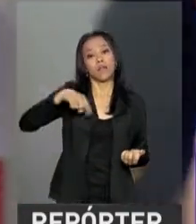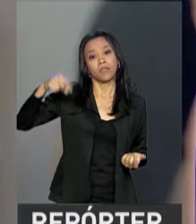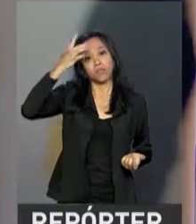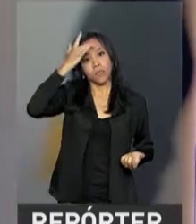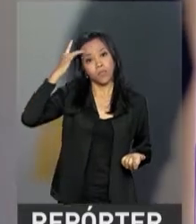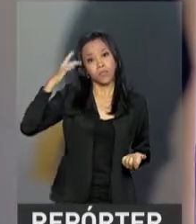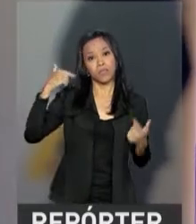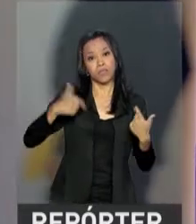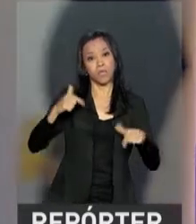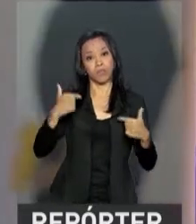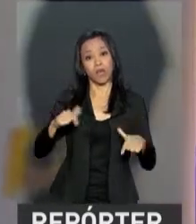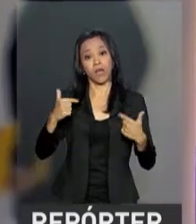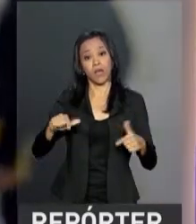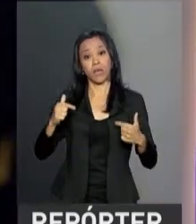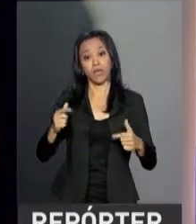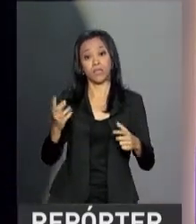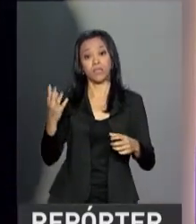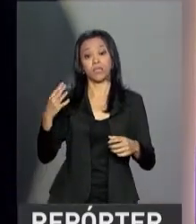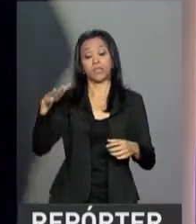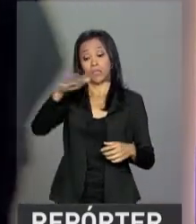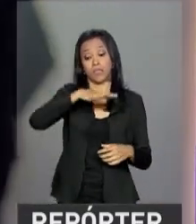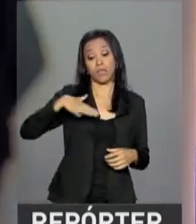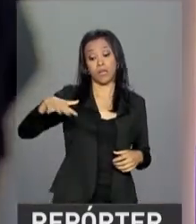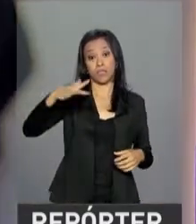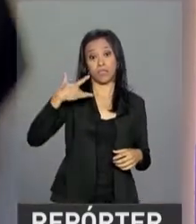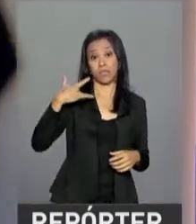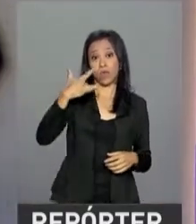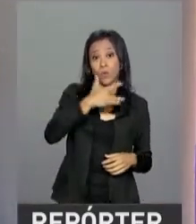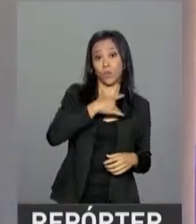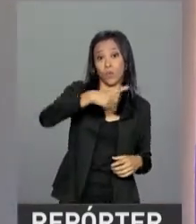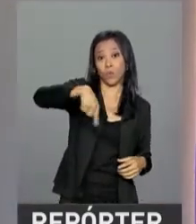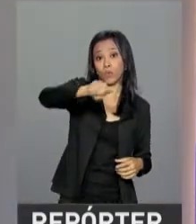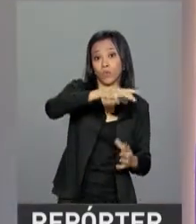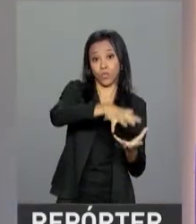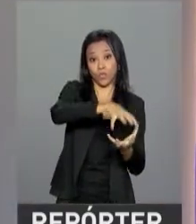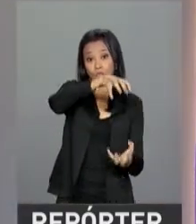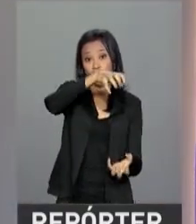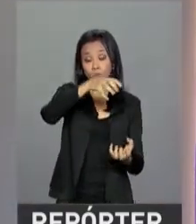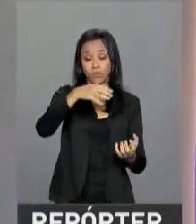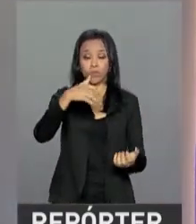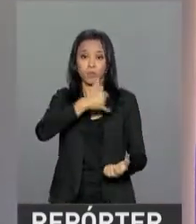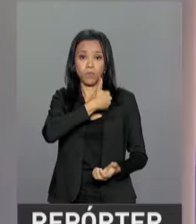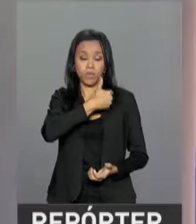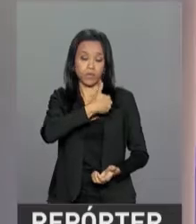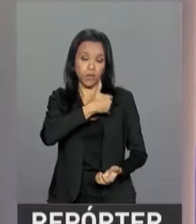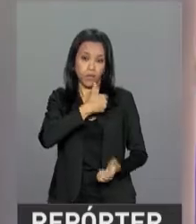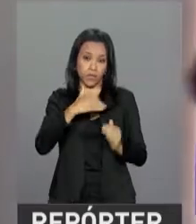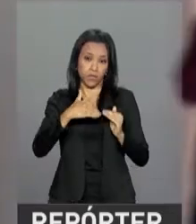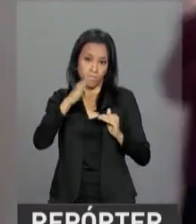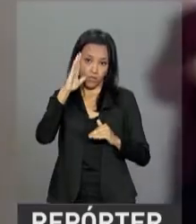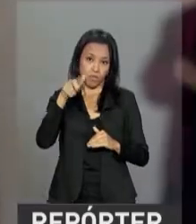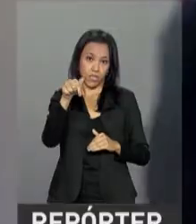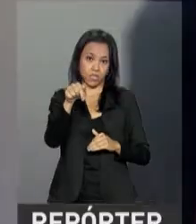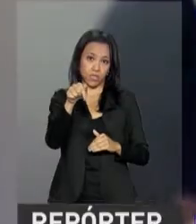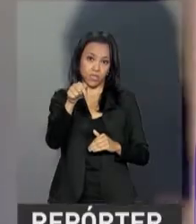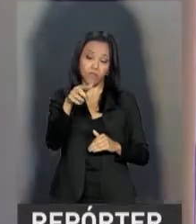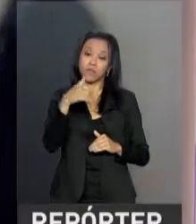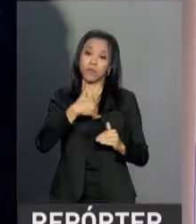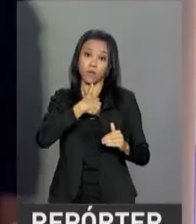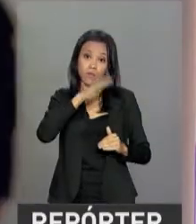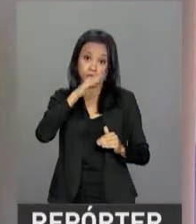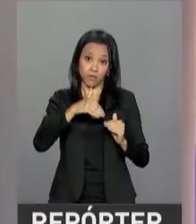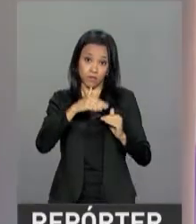no ambiente da saúde e também os idosos acima de 60 anos é um